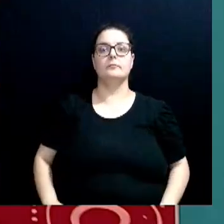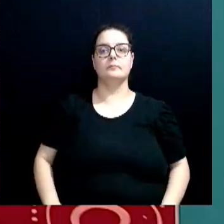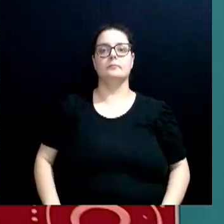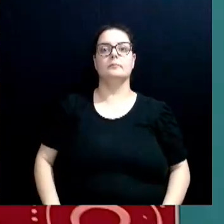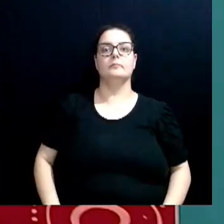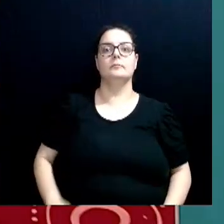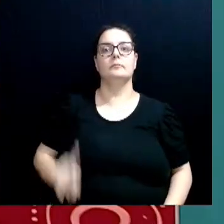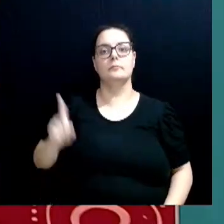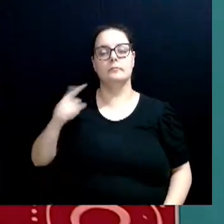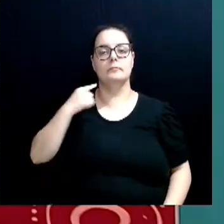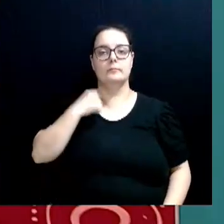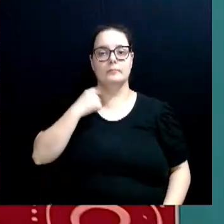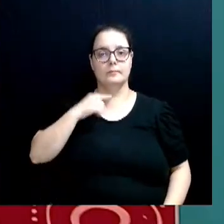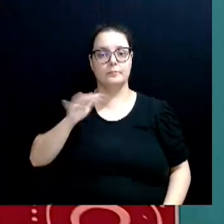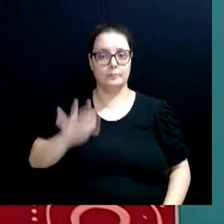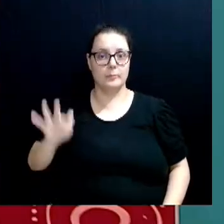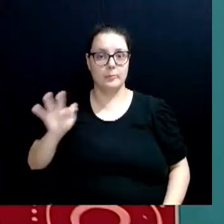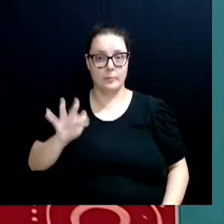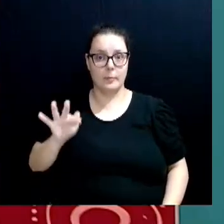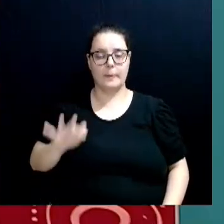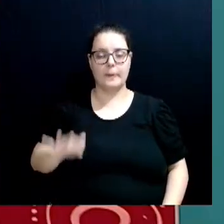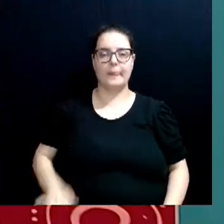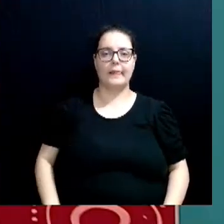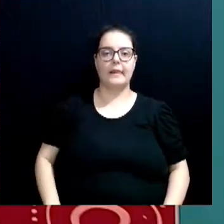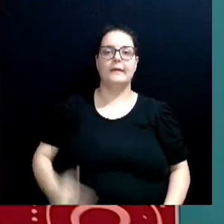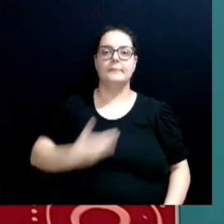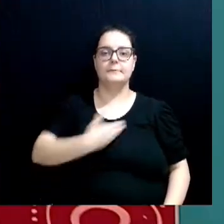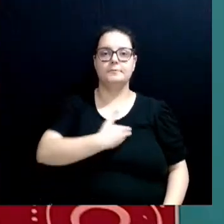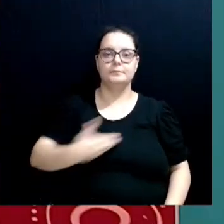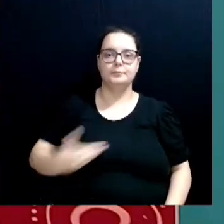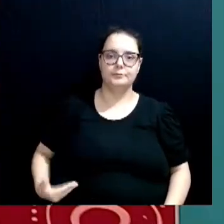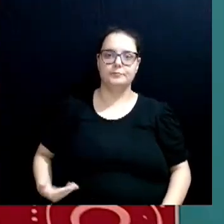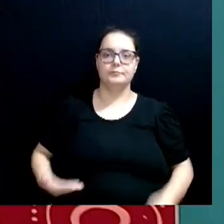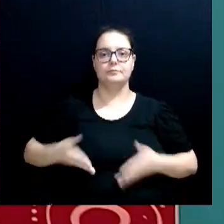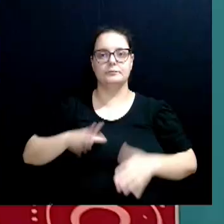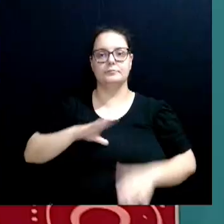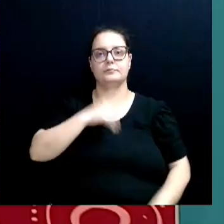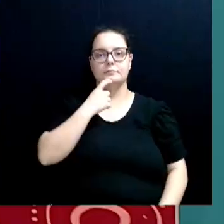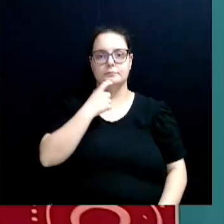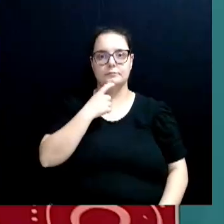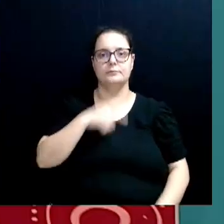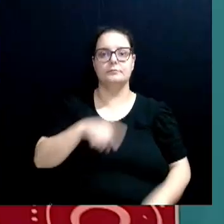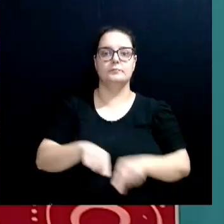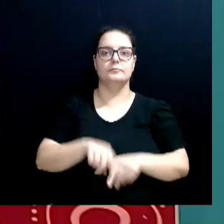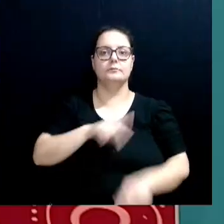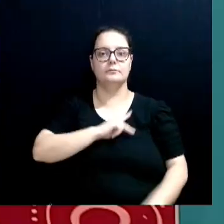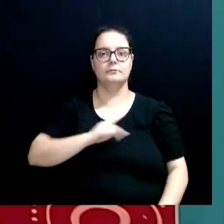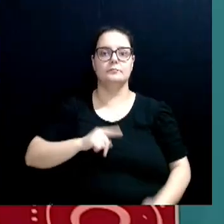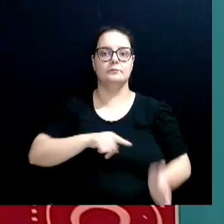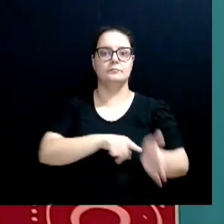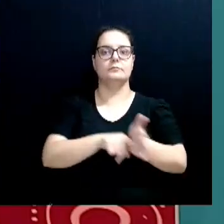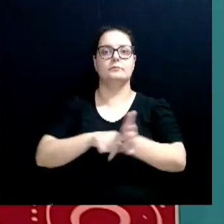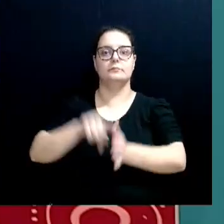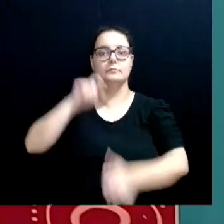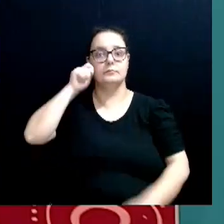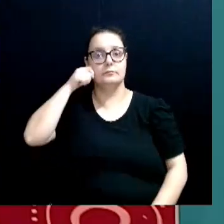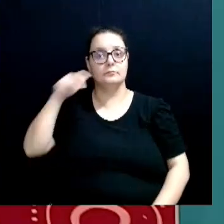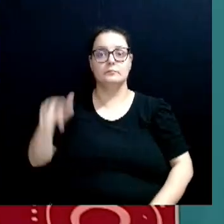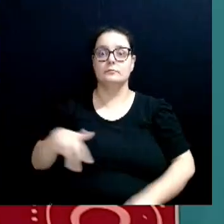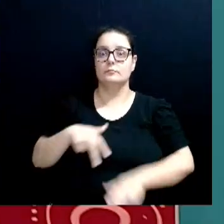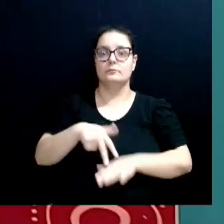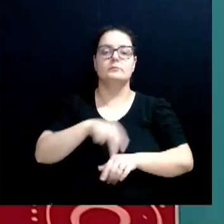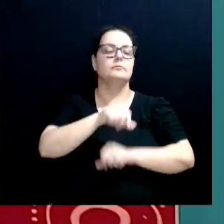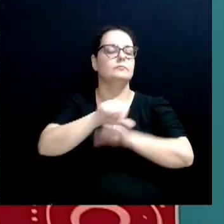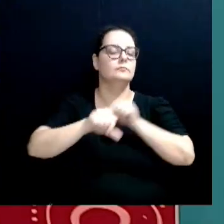e também presidente da Associação Brasileira dos Pesquisadores Negros. Uma pessoa também que mudou a